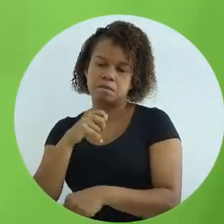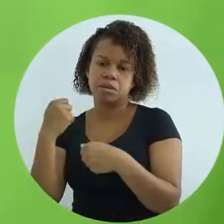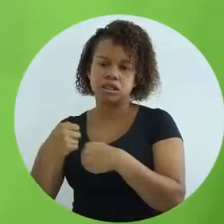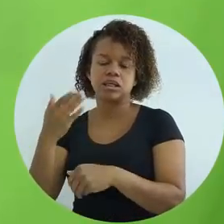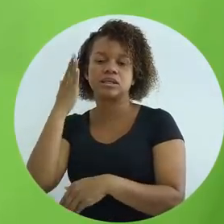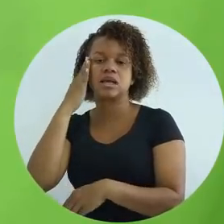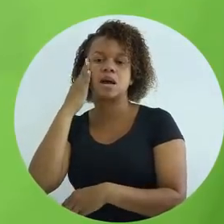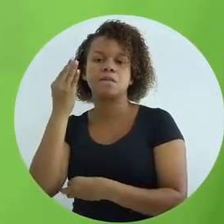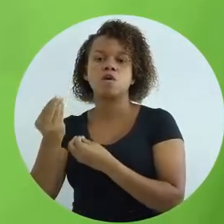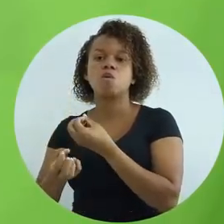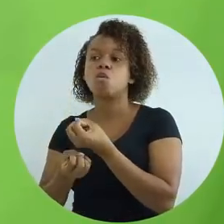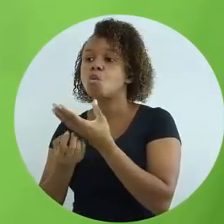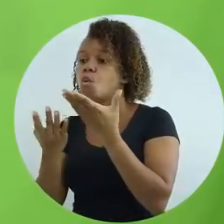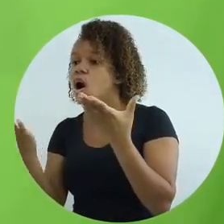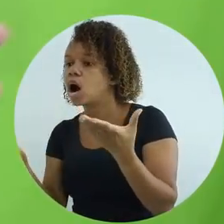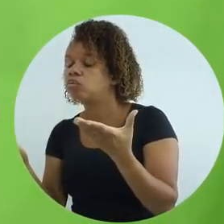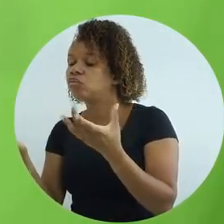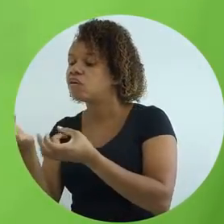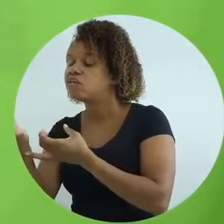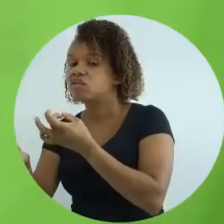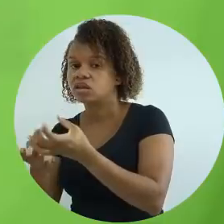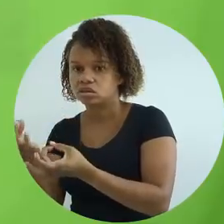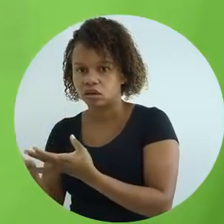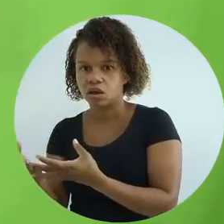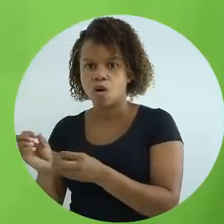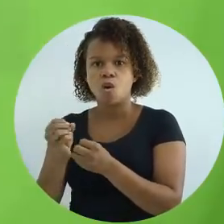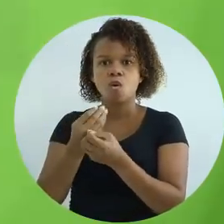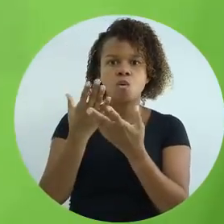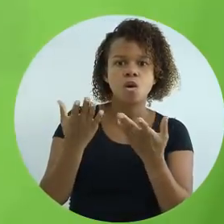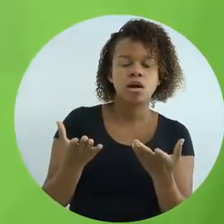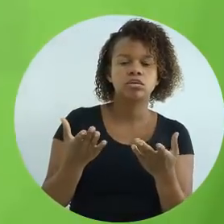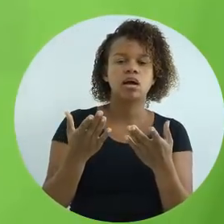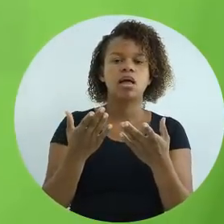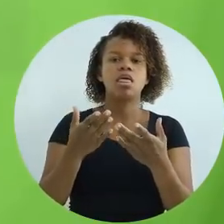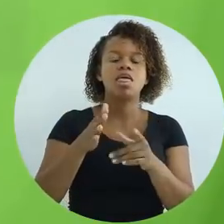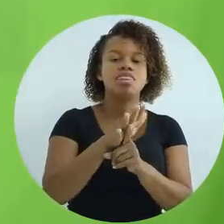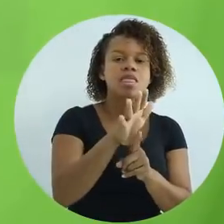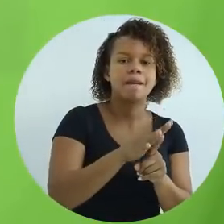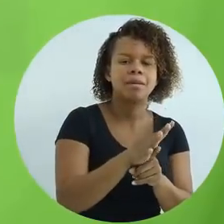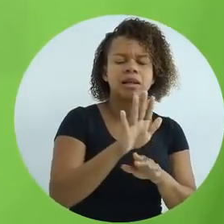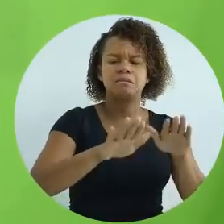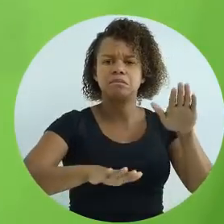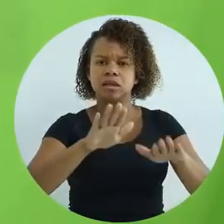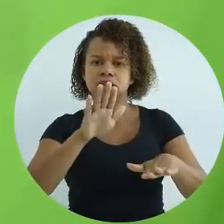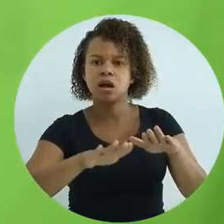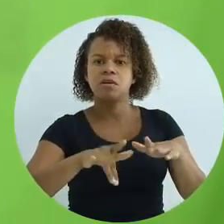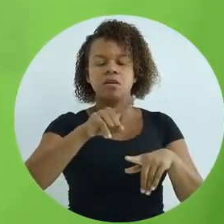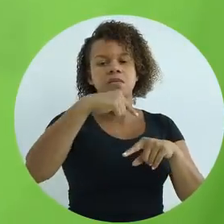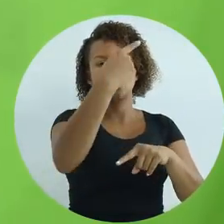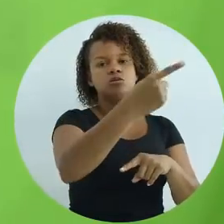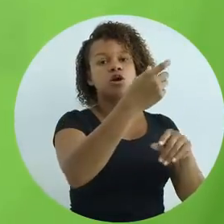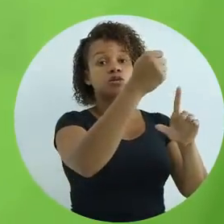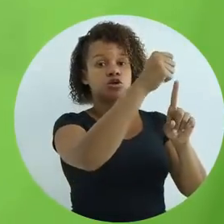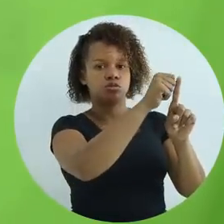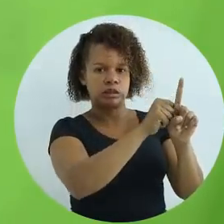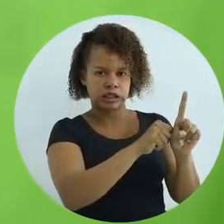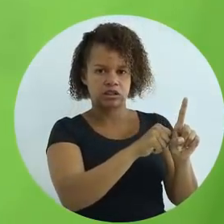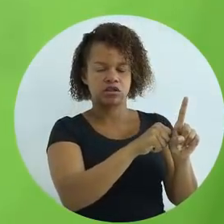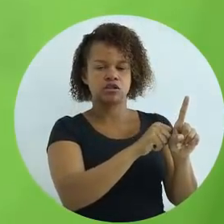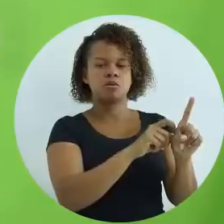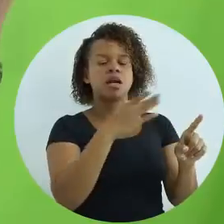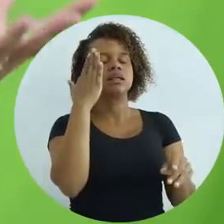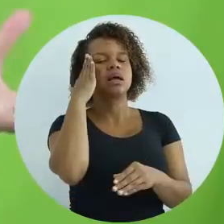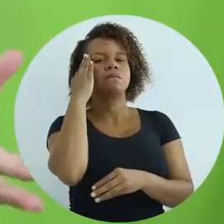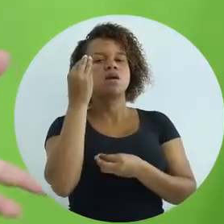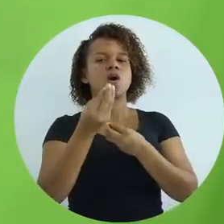precisa saber quanto vai vender ou quanto há de demanda estimada para os próximos meses, para